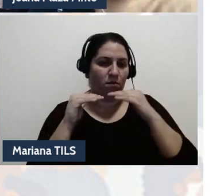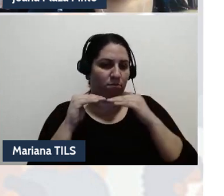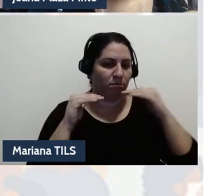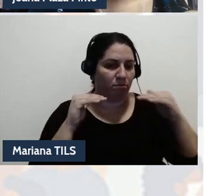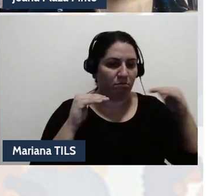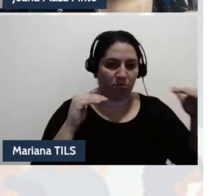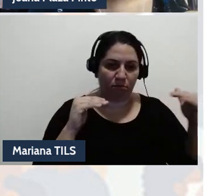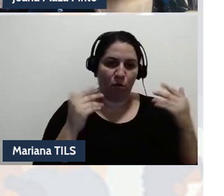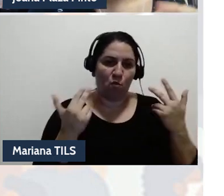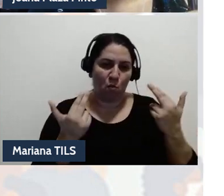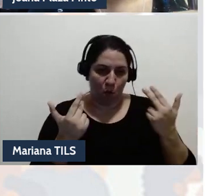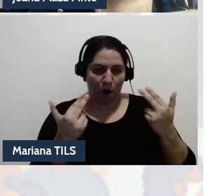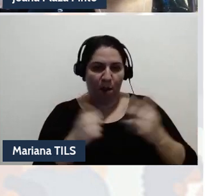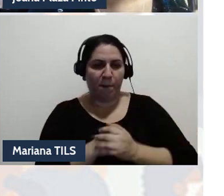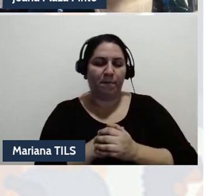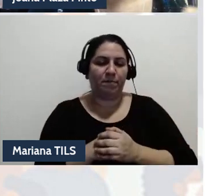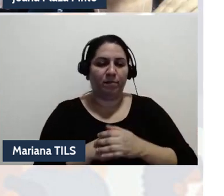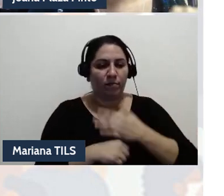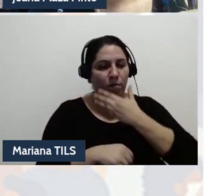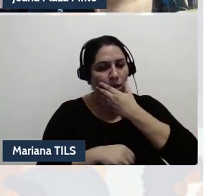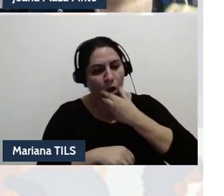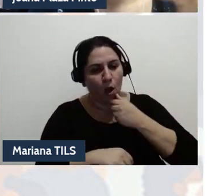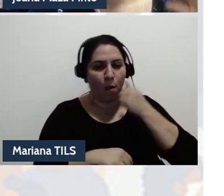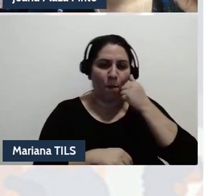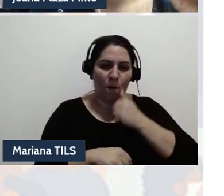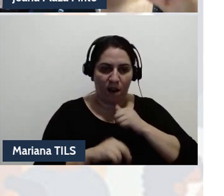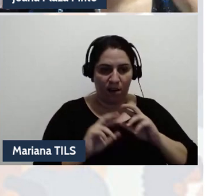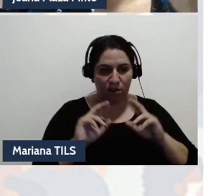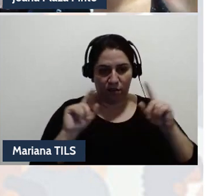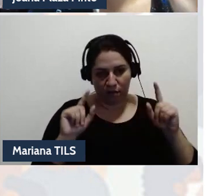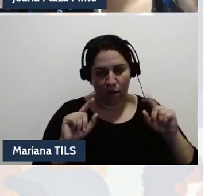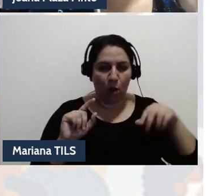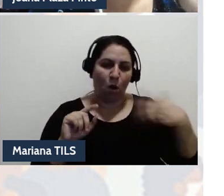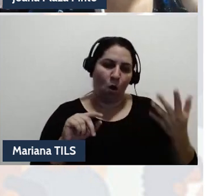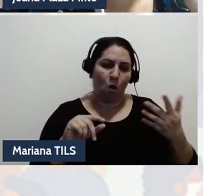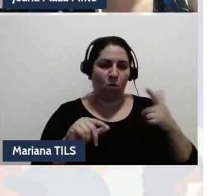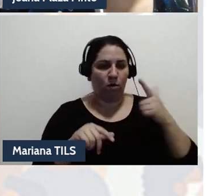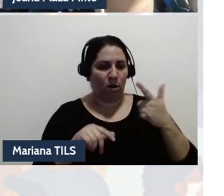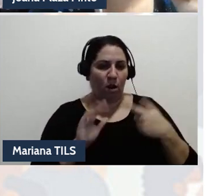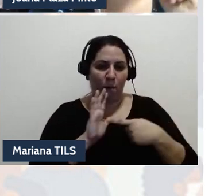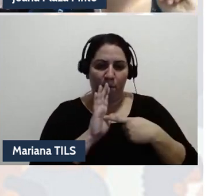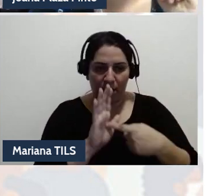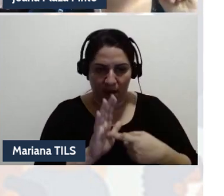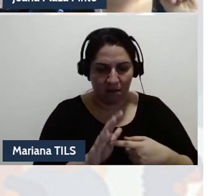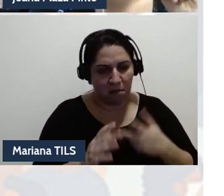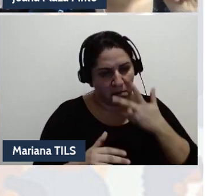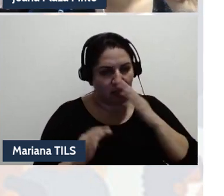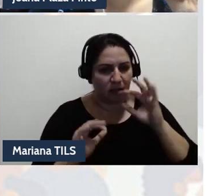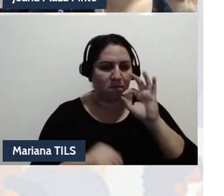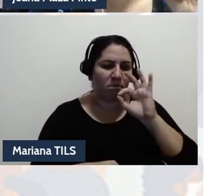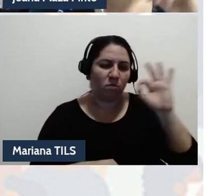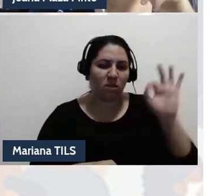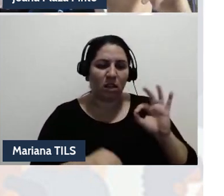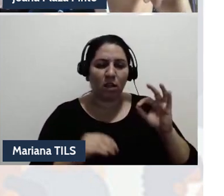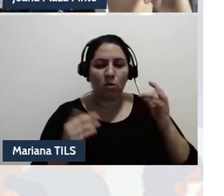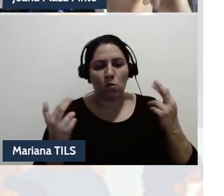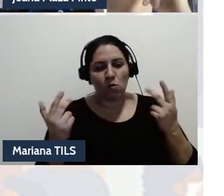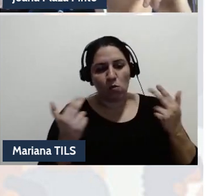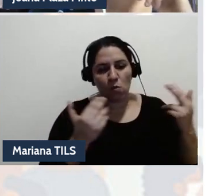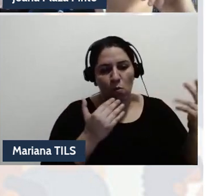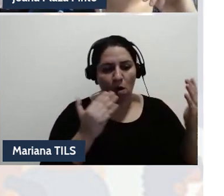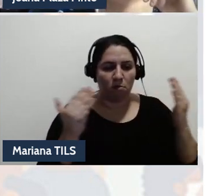de feminino, masculino, não binário, assim, tá mais ou menos a mesma proporção dos